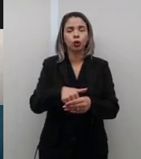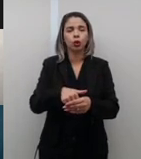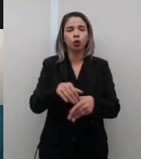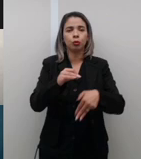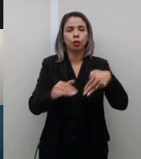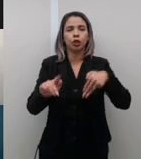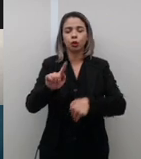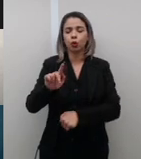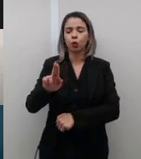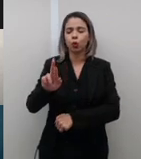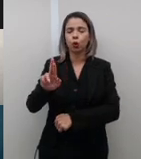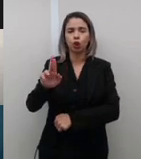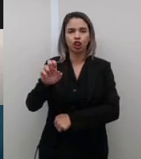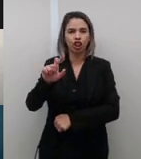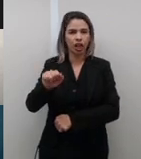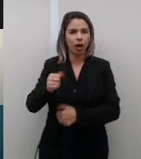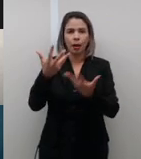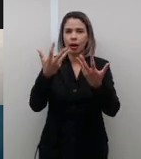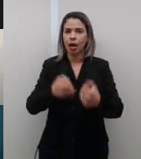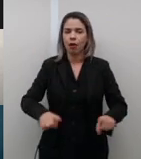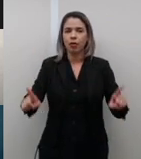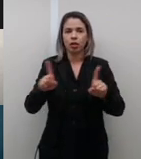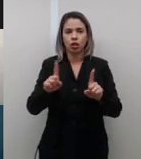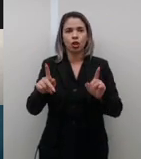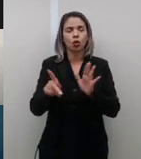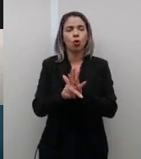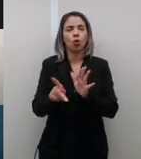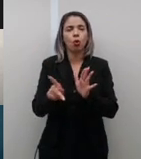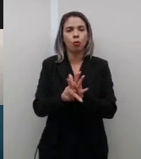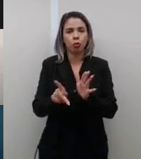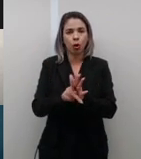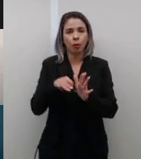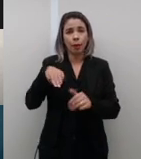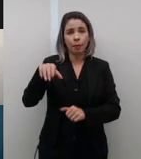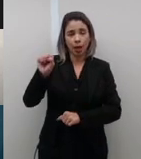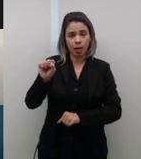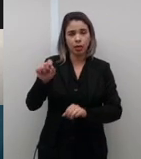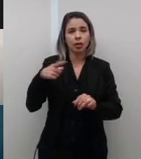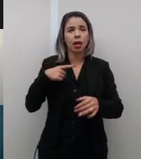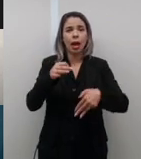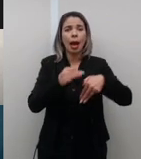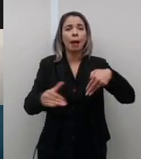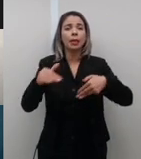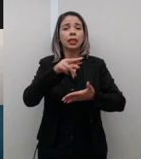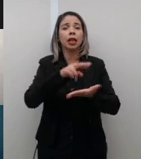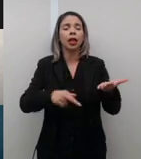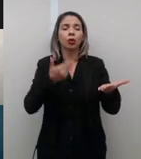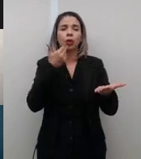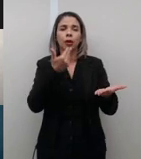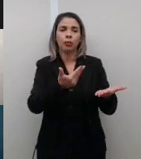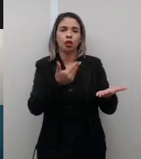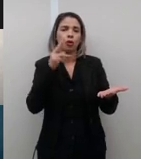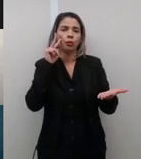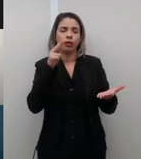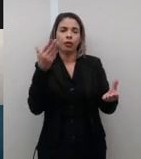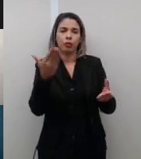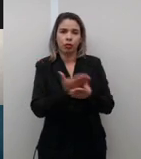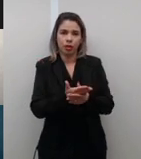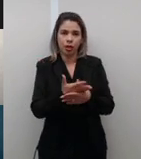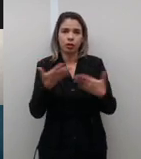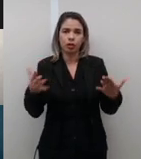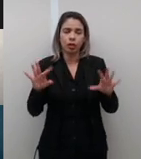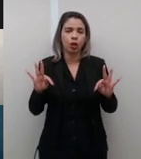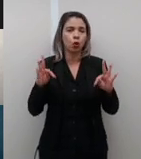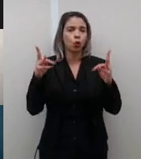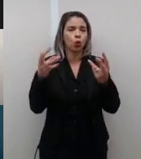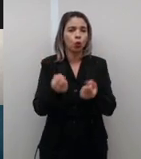negando provimento ao recurso ordinário mandado de segurança, pediu vista regimental à senhora ministra relatora. Encontram-se em vista coletiva os ministros Paulo Sérgio Domingues,